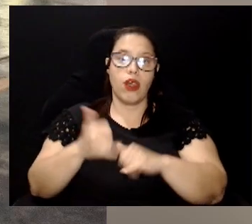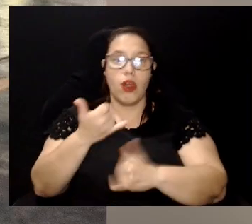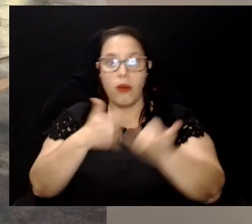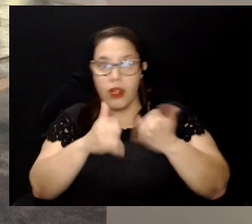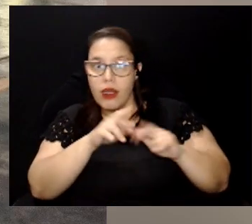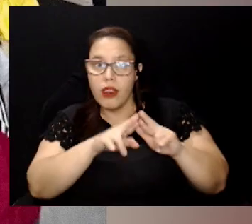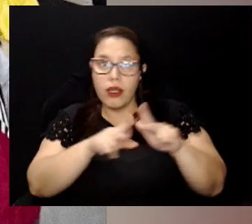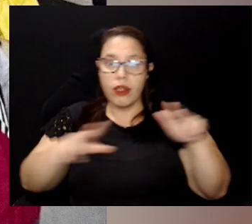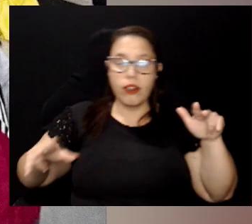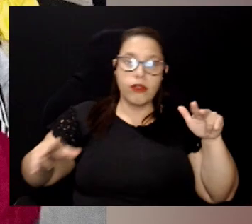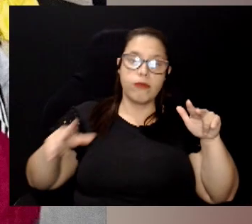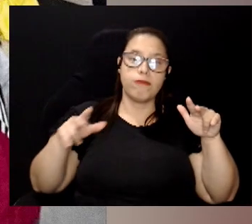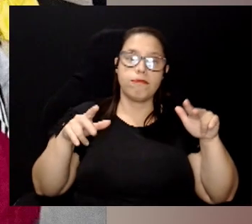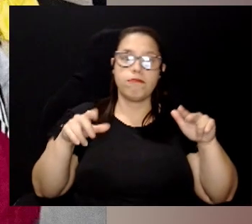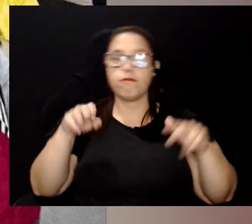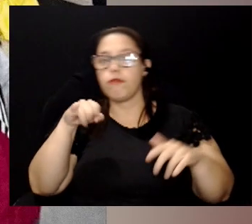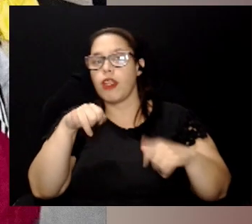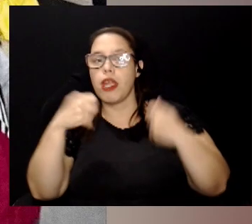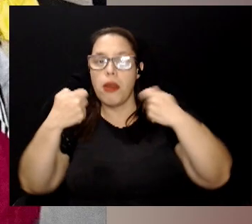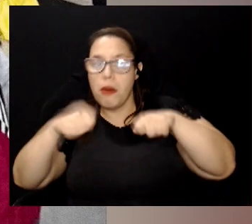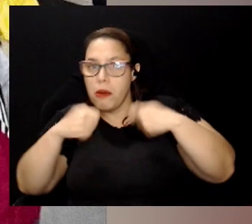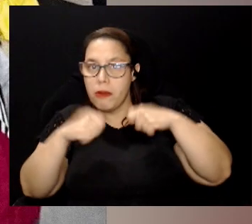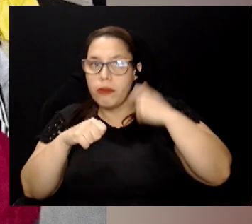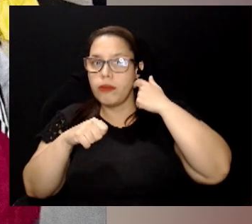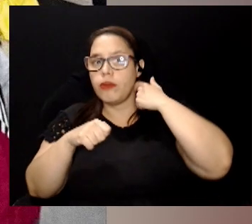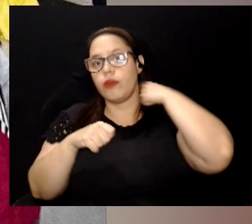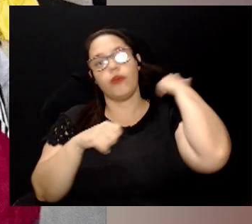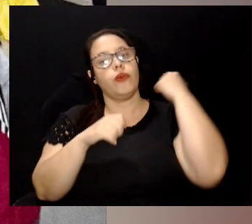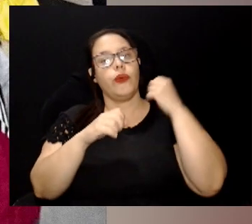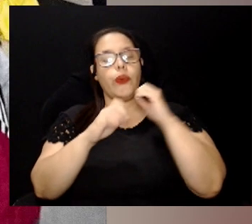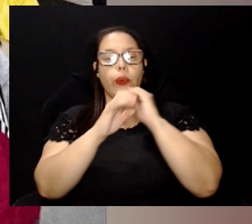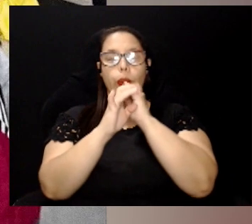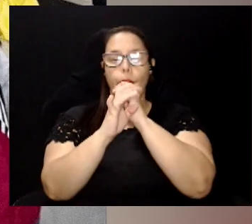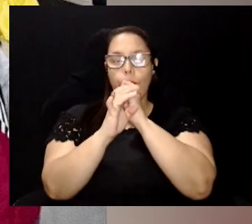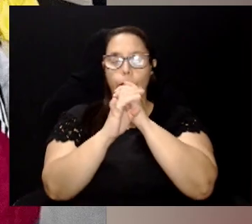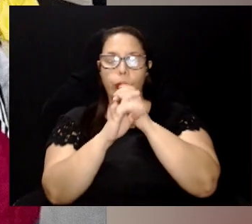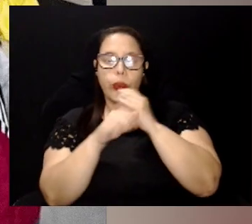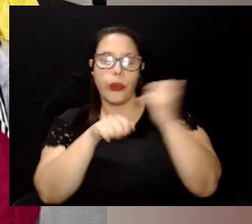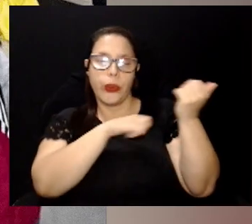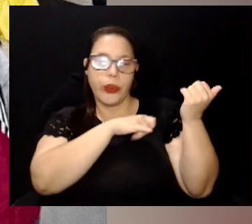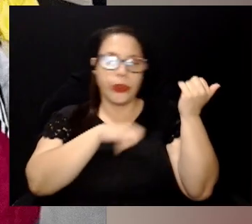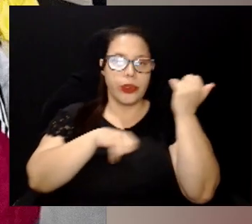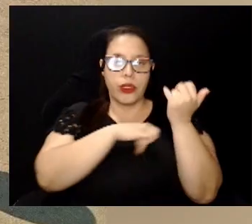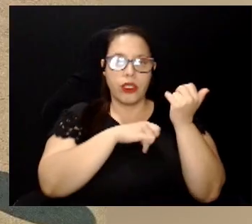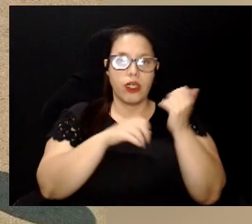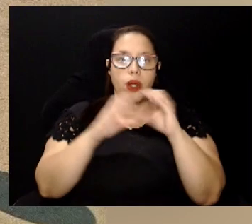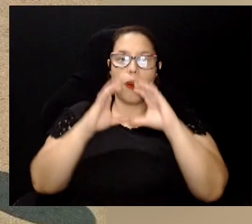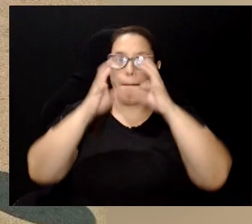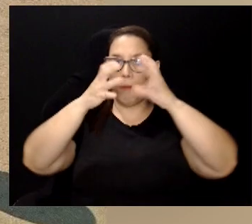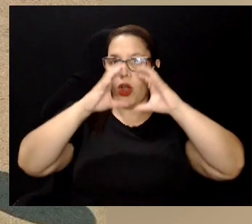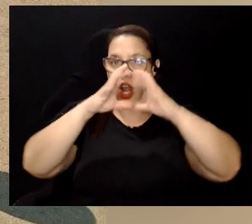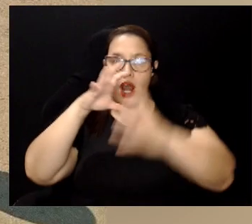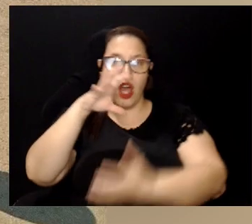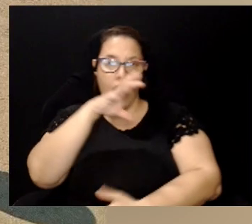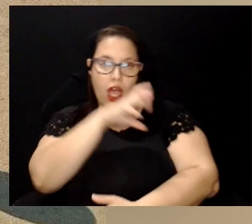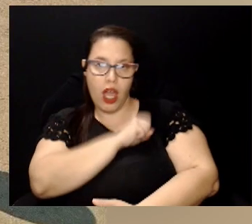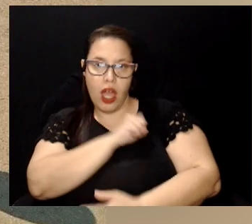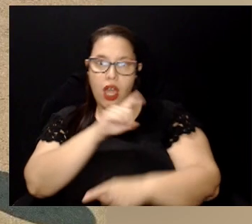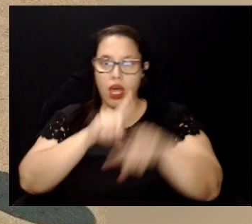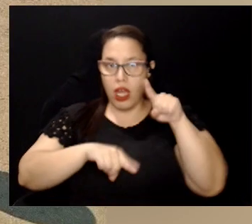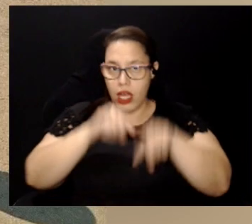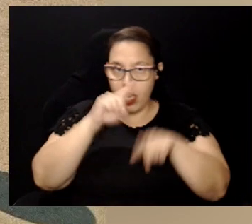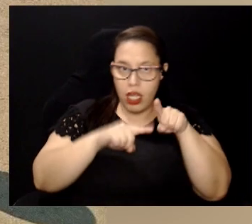gente precisa às vezes de instrumentos mesmo para o trabalho no dia a dia, como bola, que eles amam, então aí o nosso padrinho nos